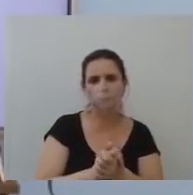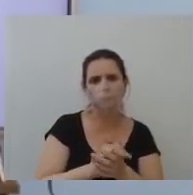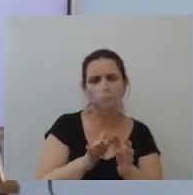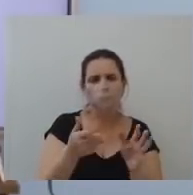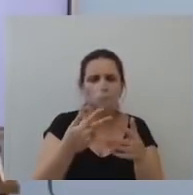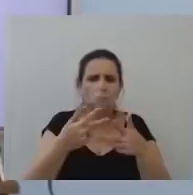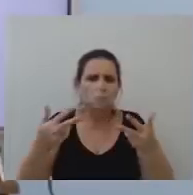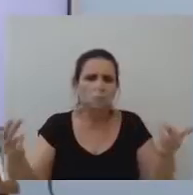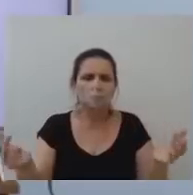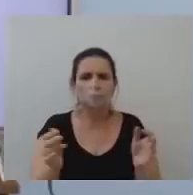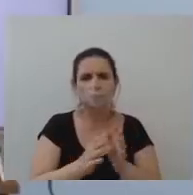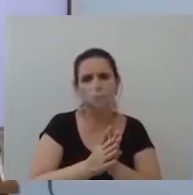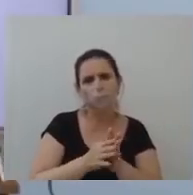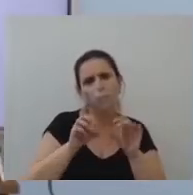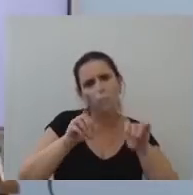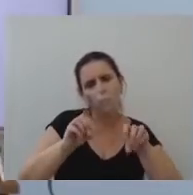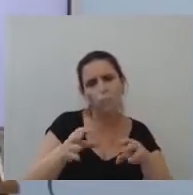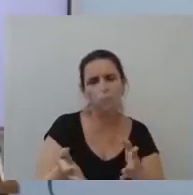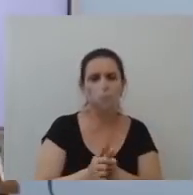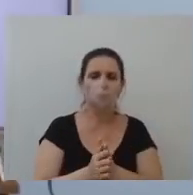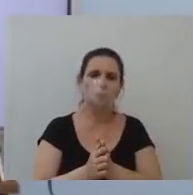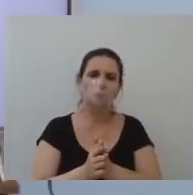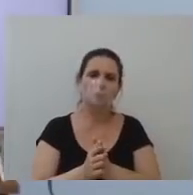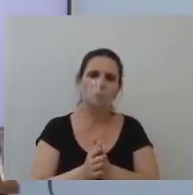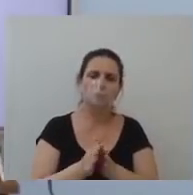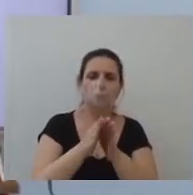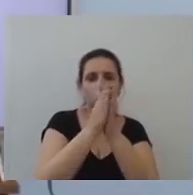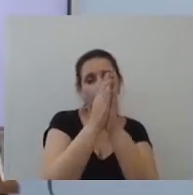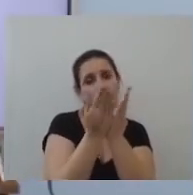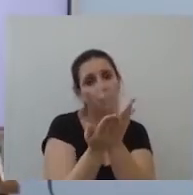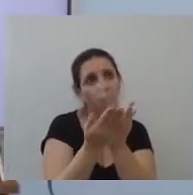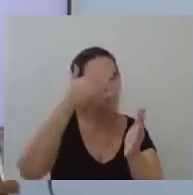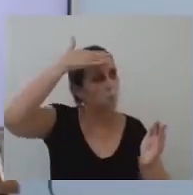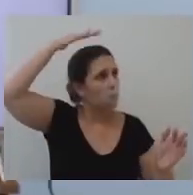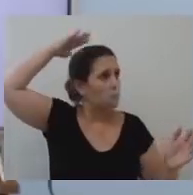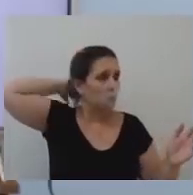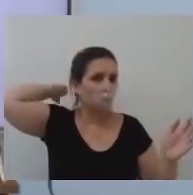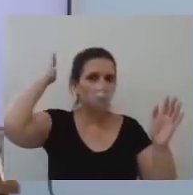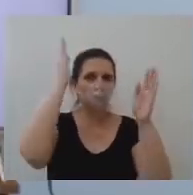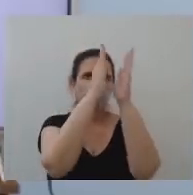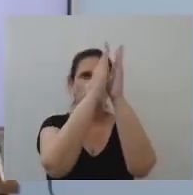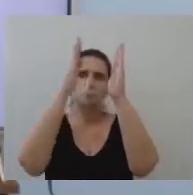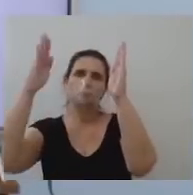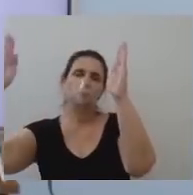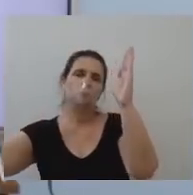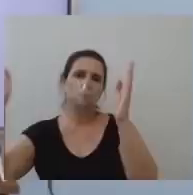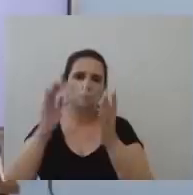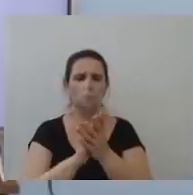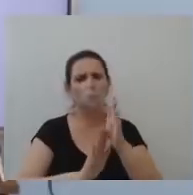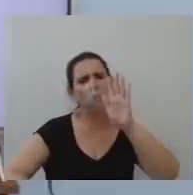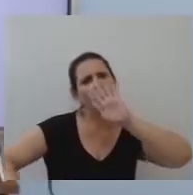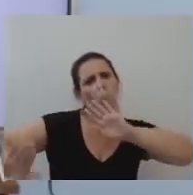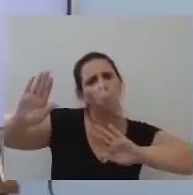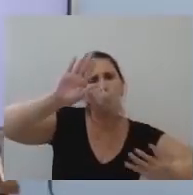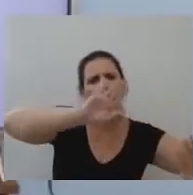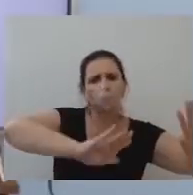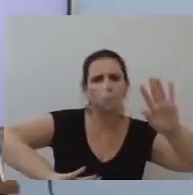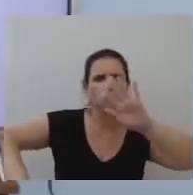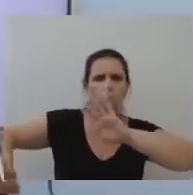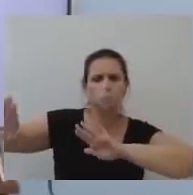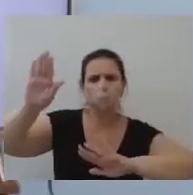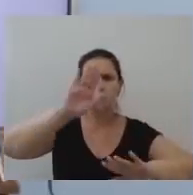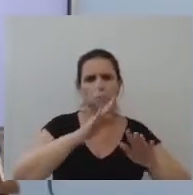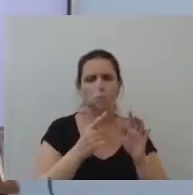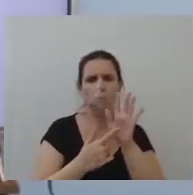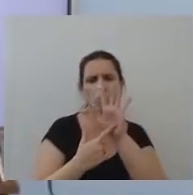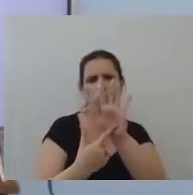bem relativos ao que você está fazendo. Livros, estantes de livro. Cuidado para não colocar algo que